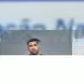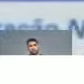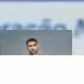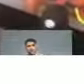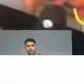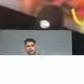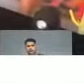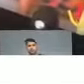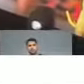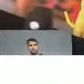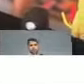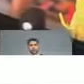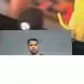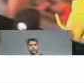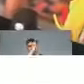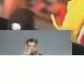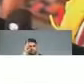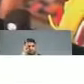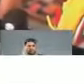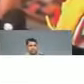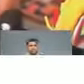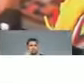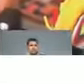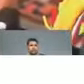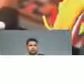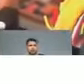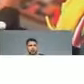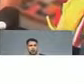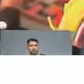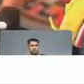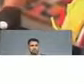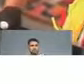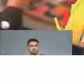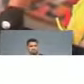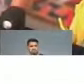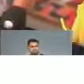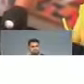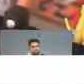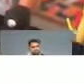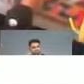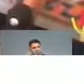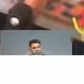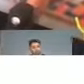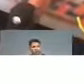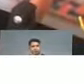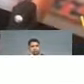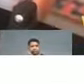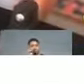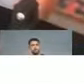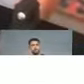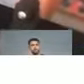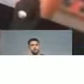empresários da academia de consultores de especialistas é um dos primeiros resultados